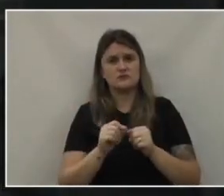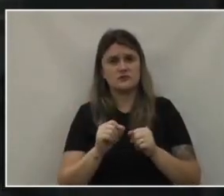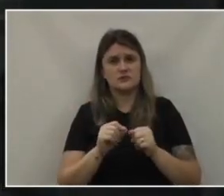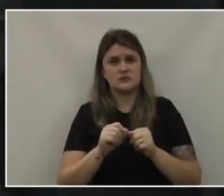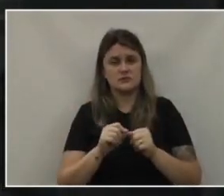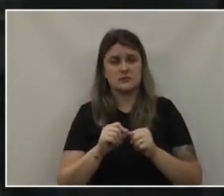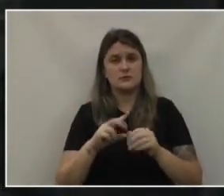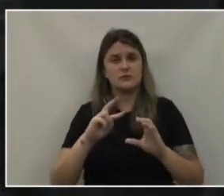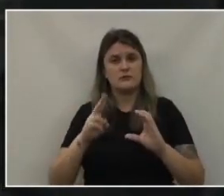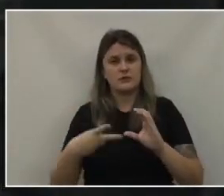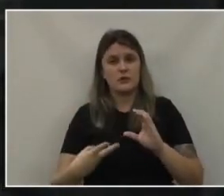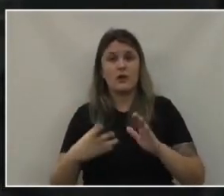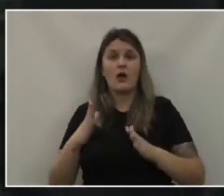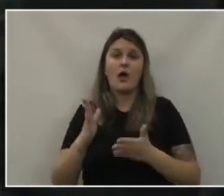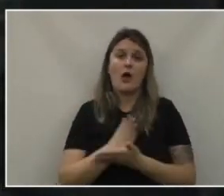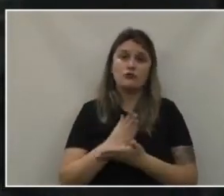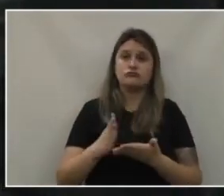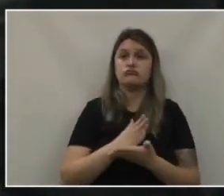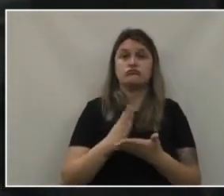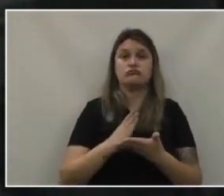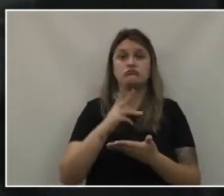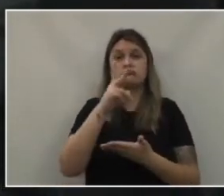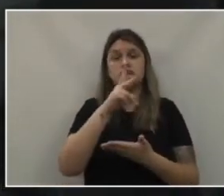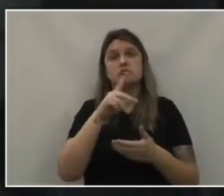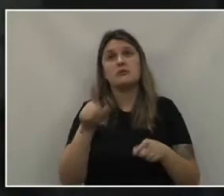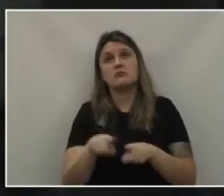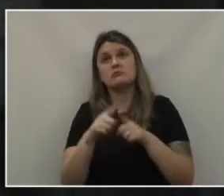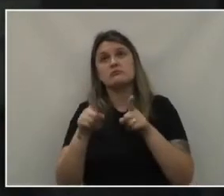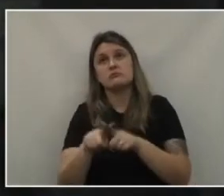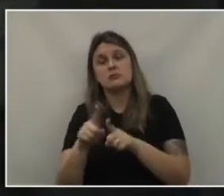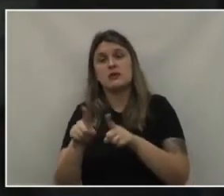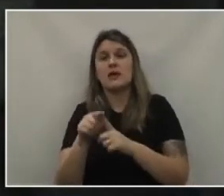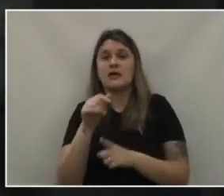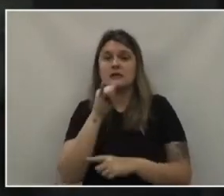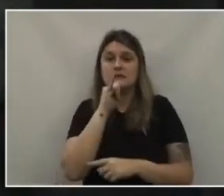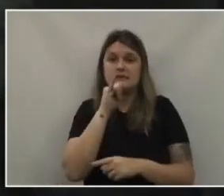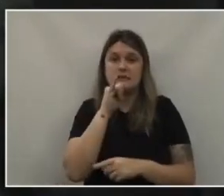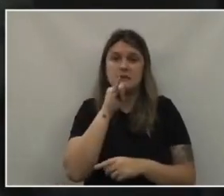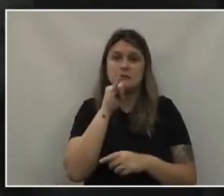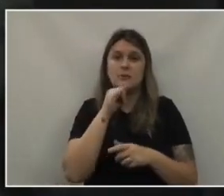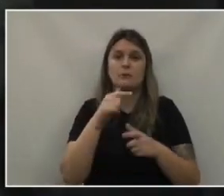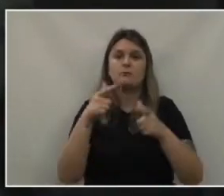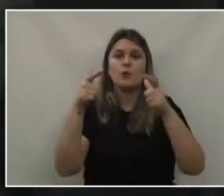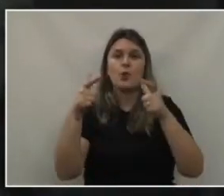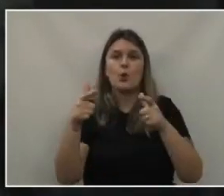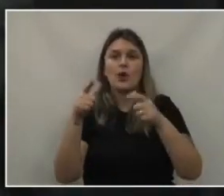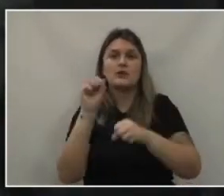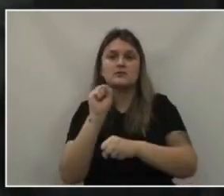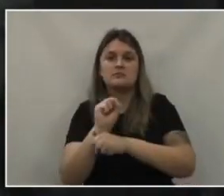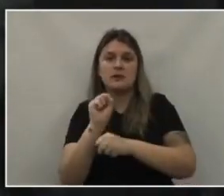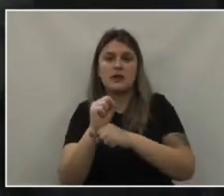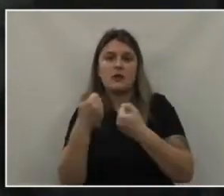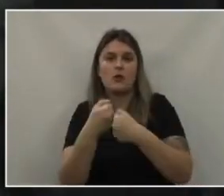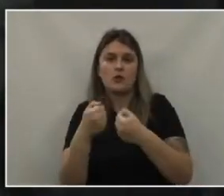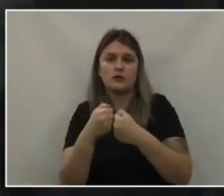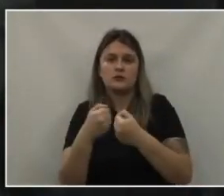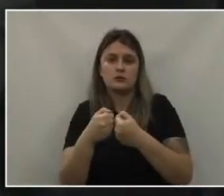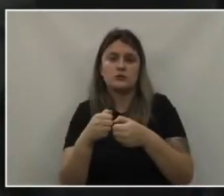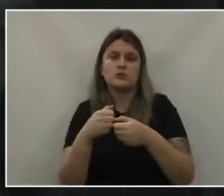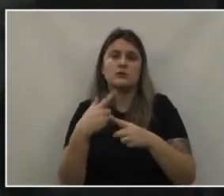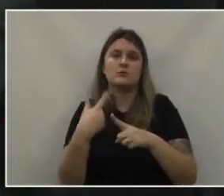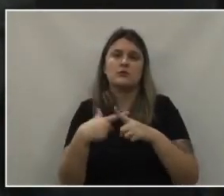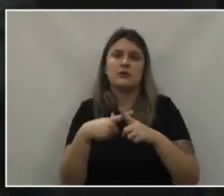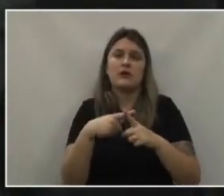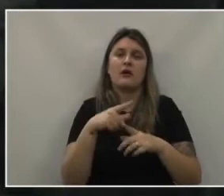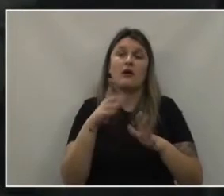Vereadores. Alguns fomos bem repetitivos, a exemplo dos pontos de ônibus, abrigos de passageiros,